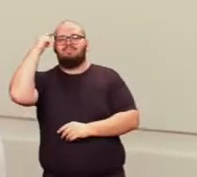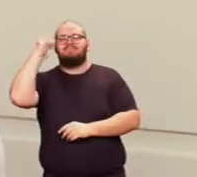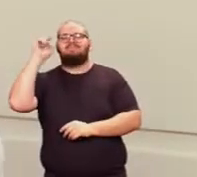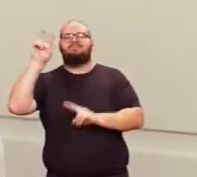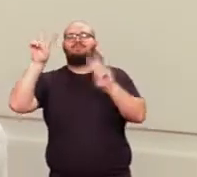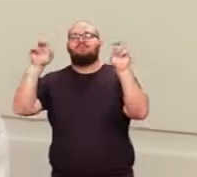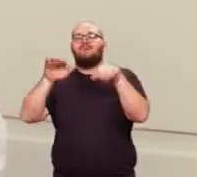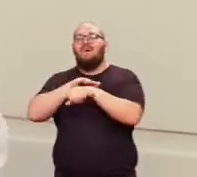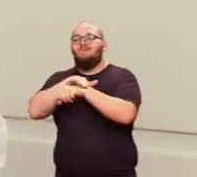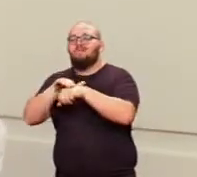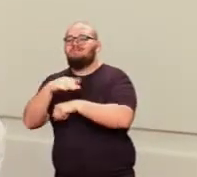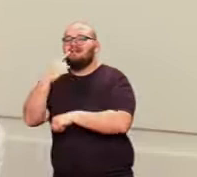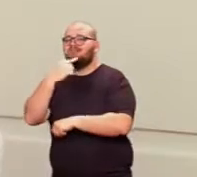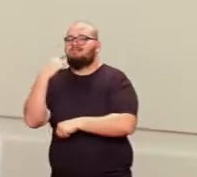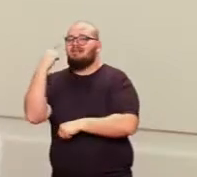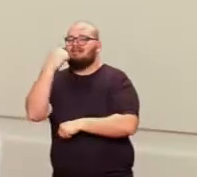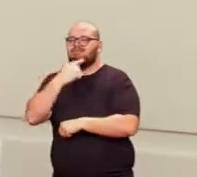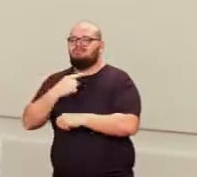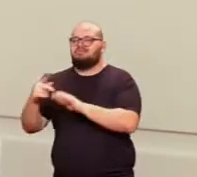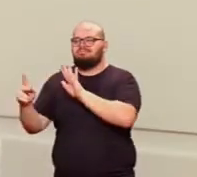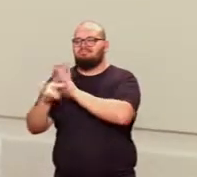o seu dentista para fazer